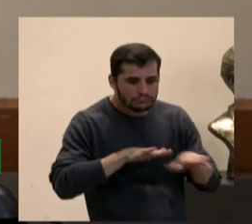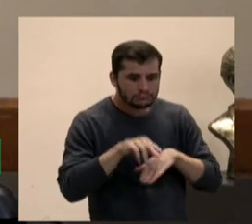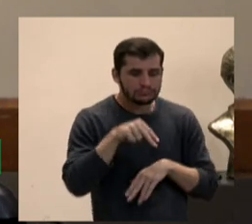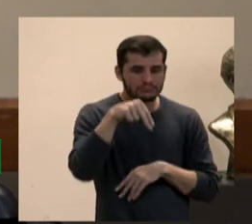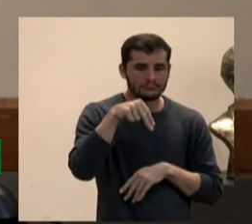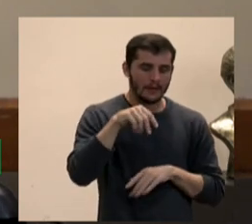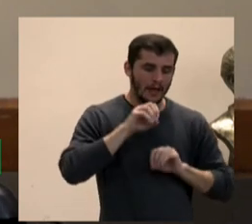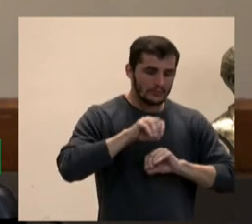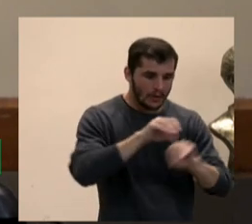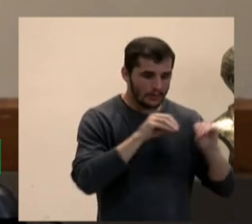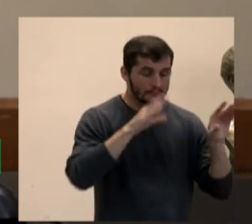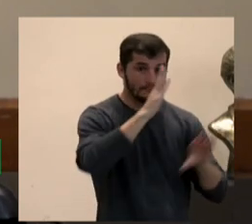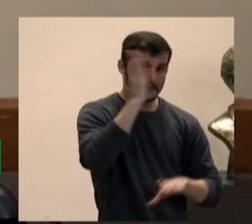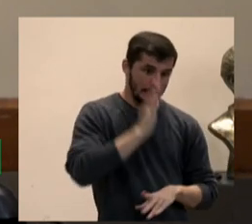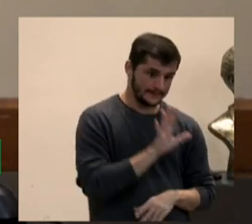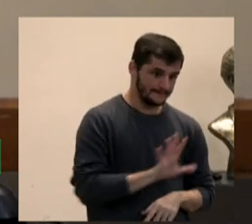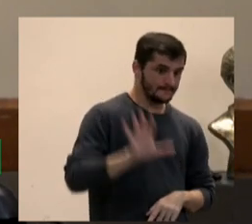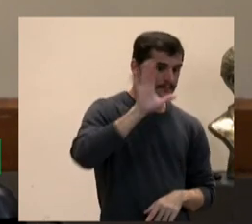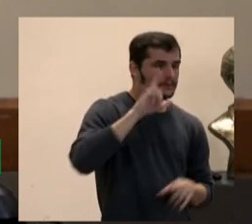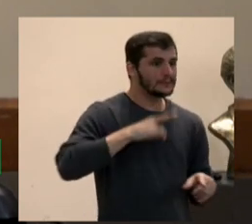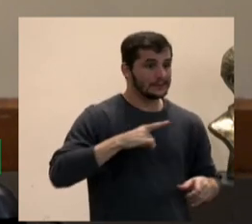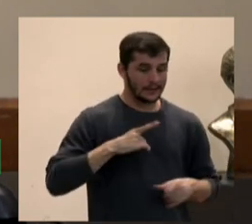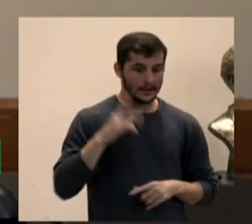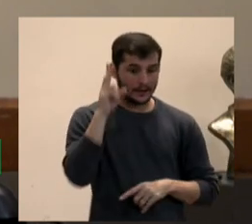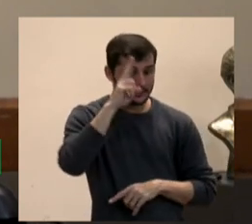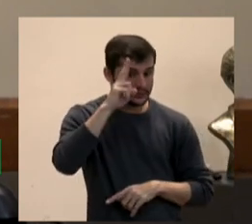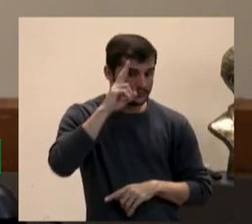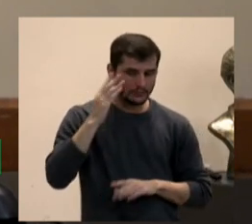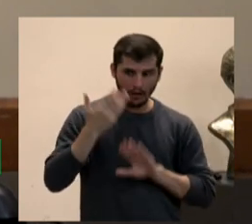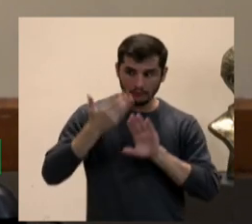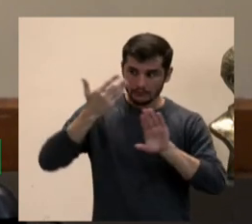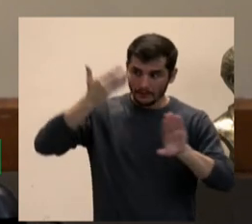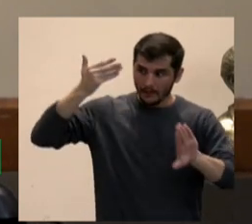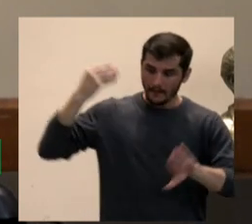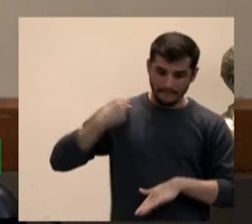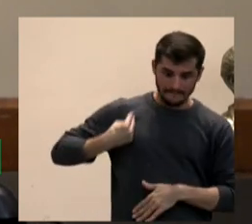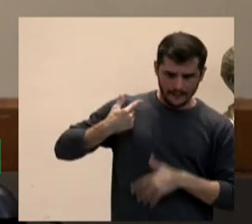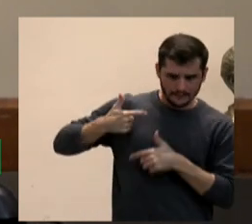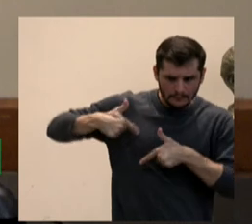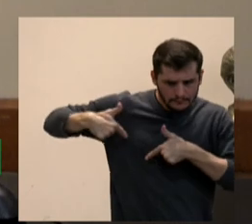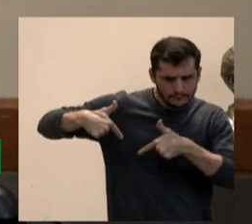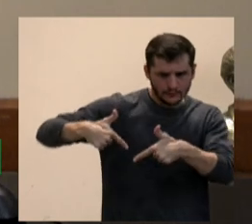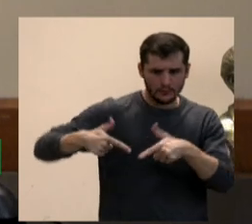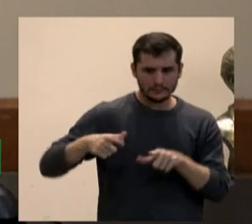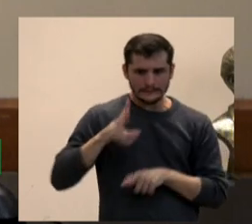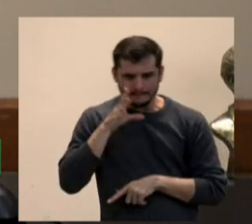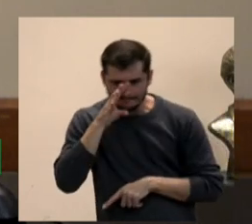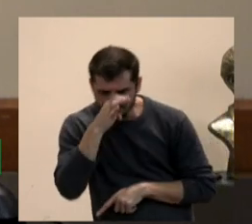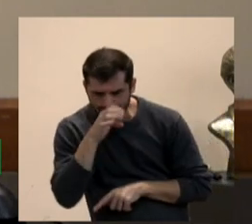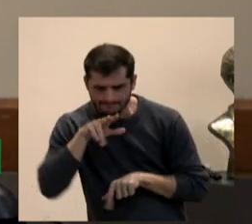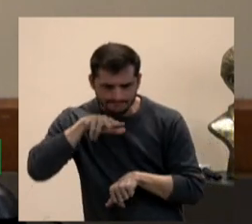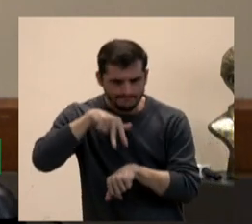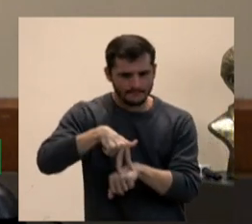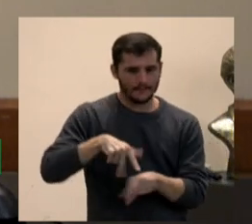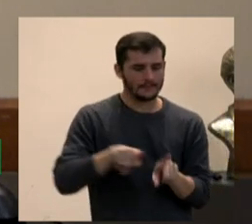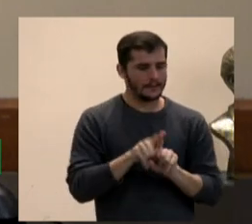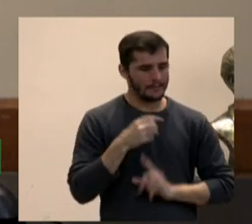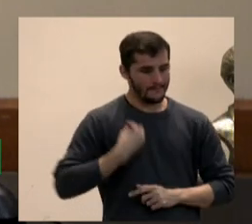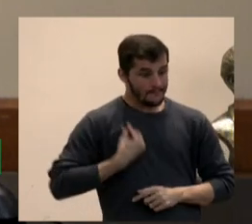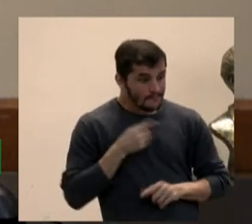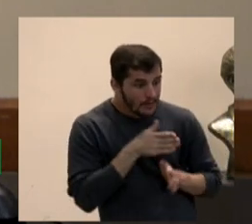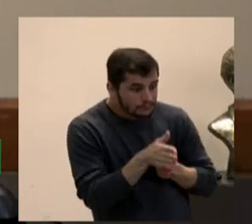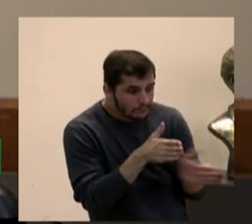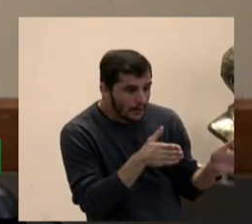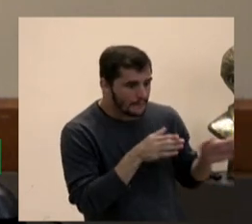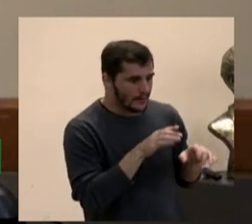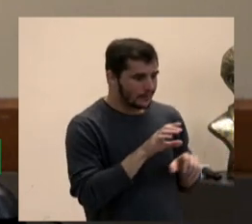um movimento que tem aí uma história, né, considerável de luta, de resistência e também de presença na